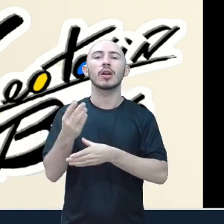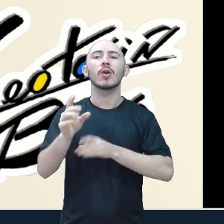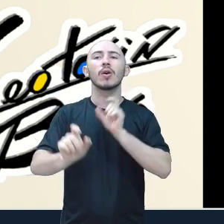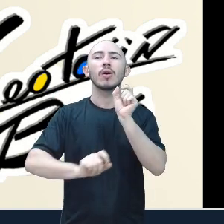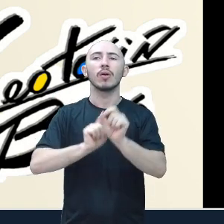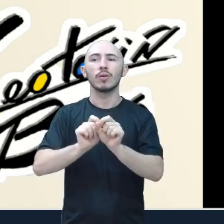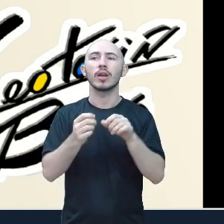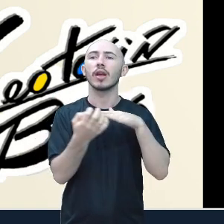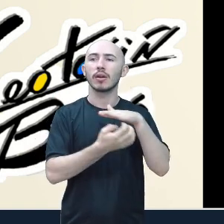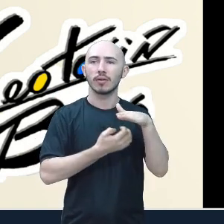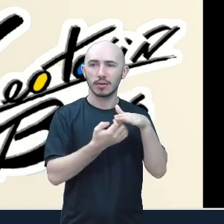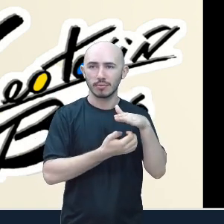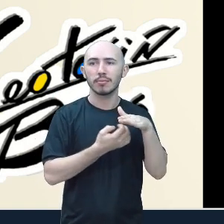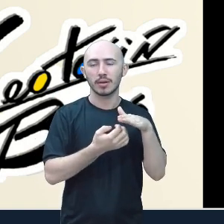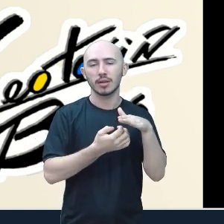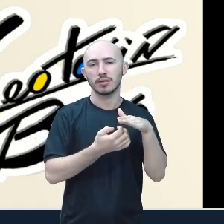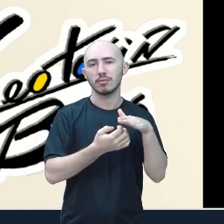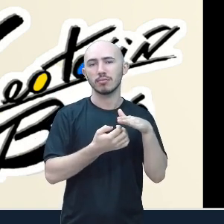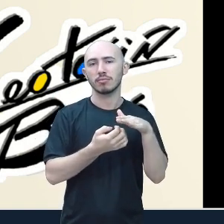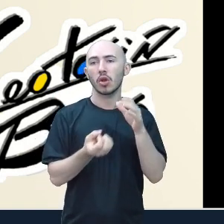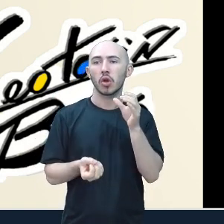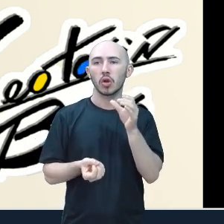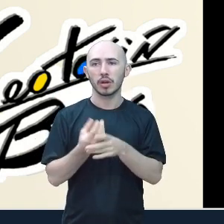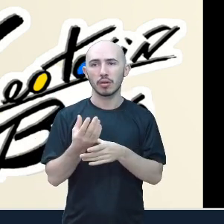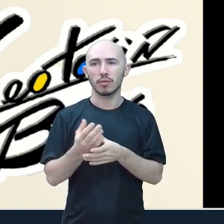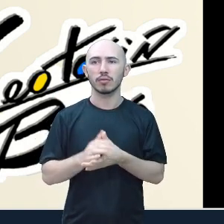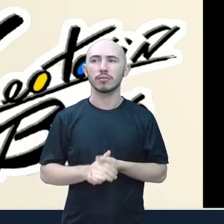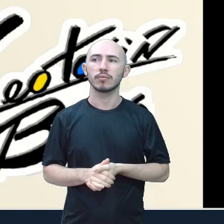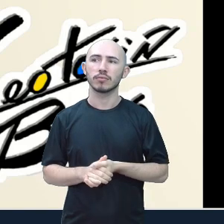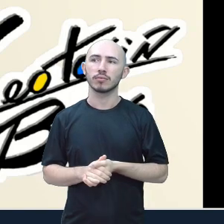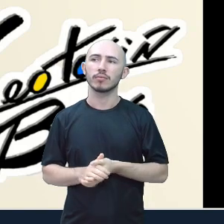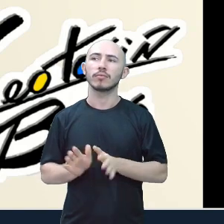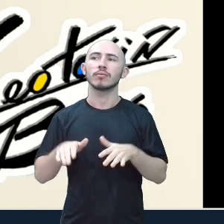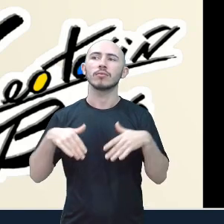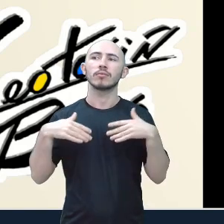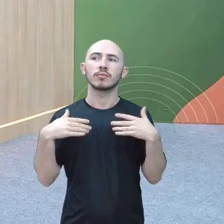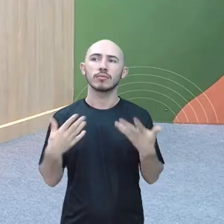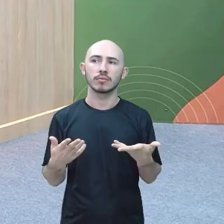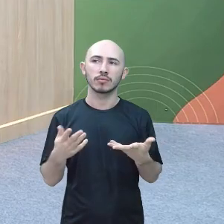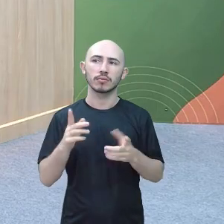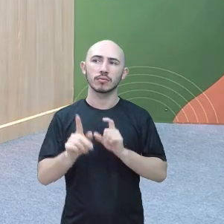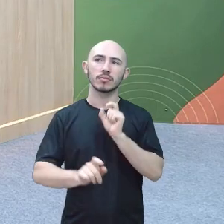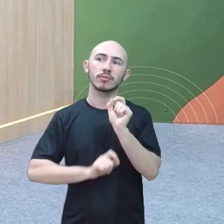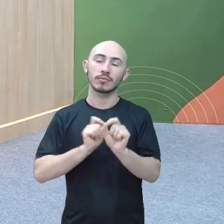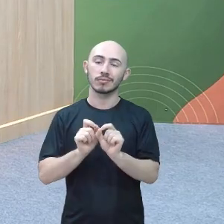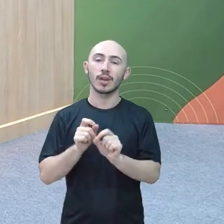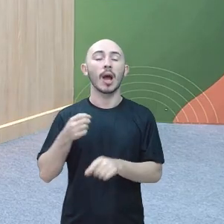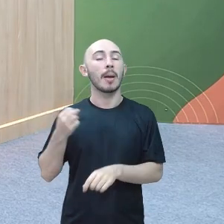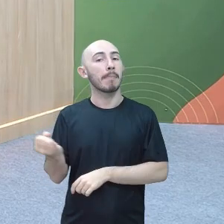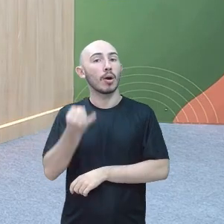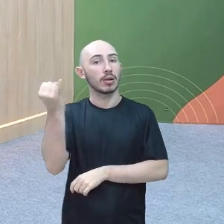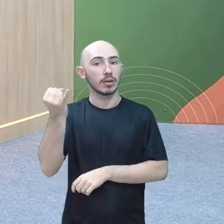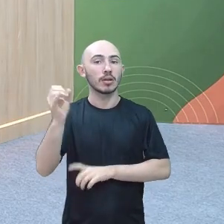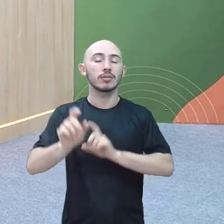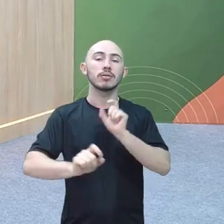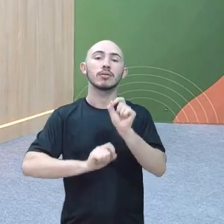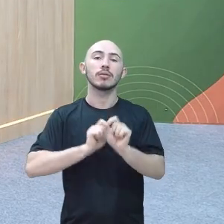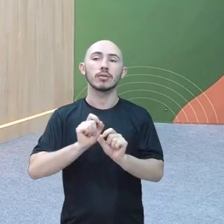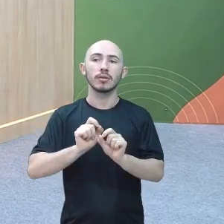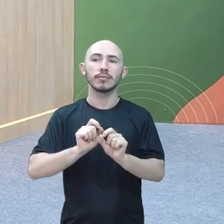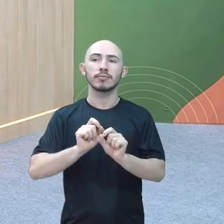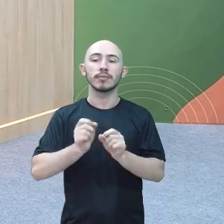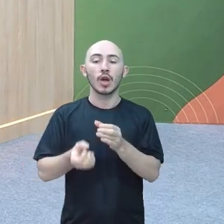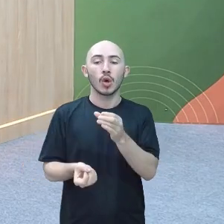a empresa Entretenimentos S.A. Isso é uma coisa extremamente importante, né? Que é